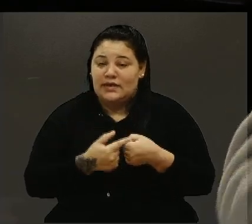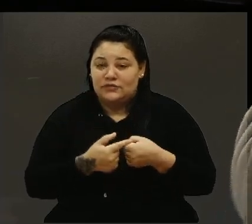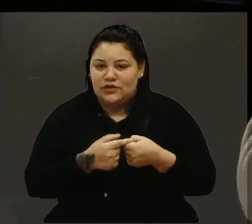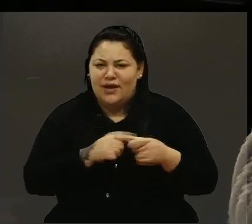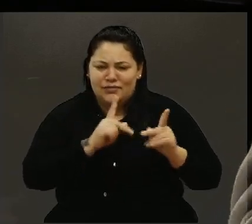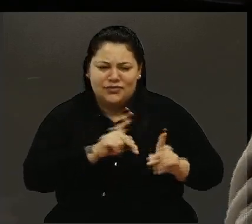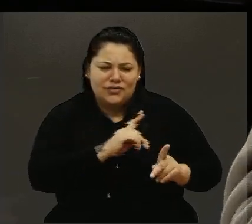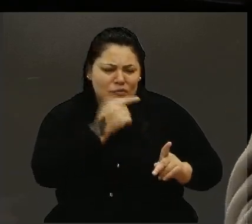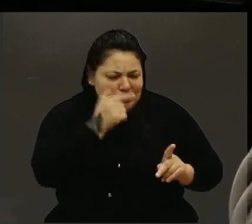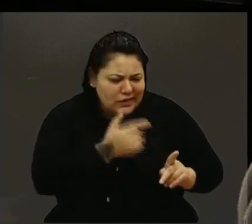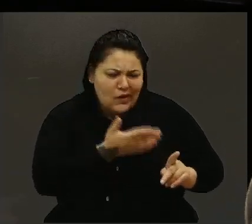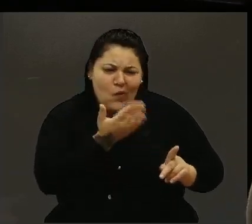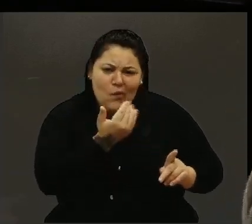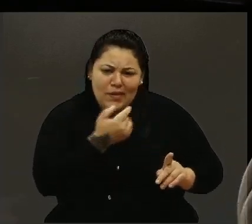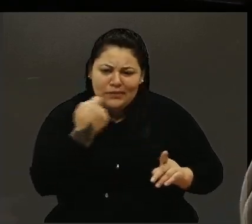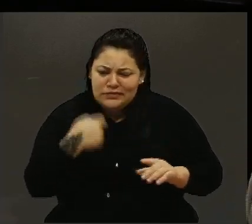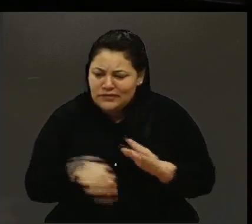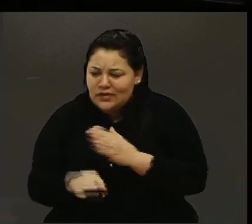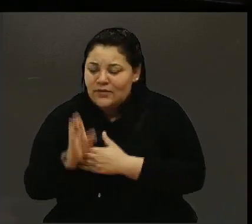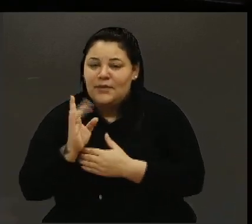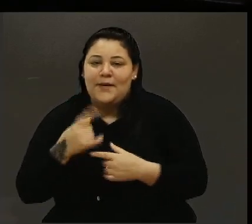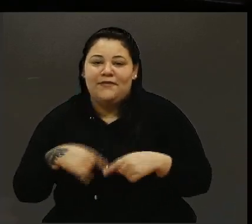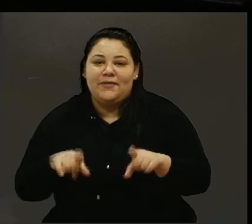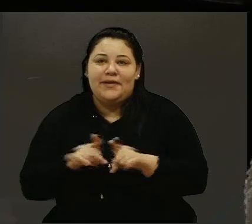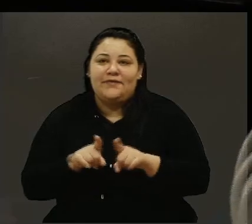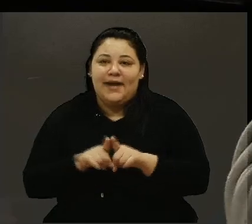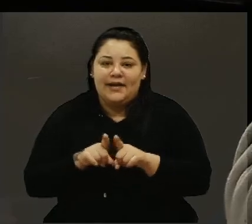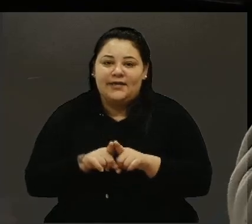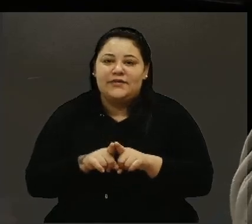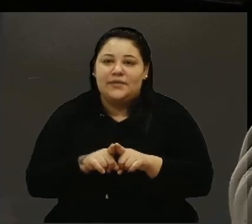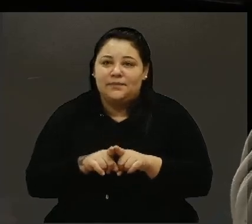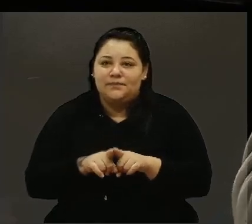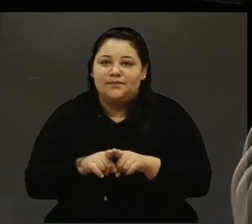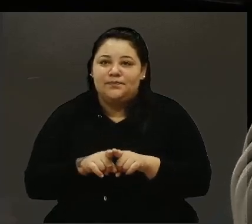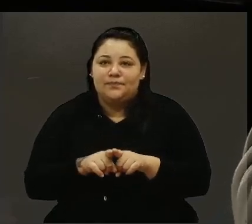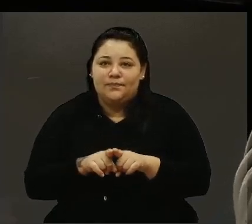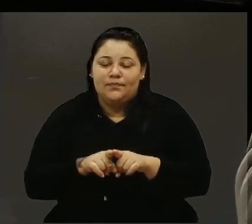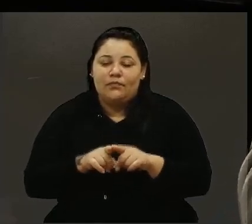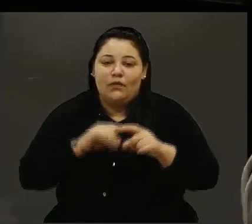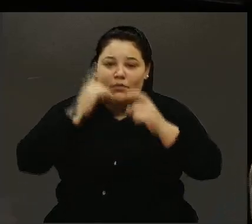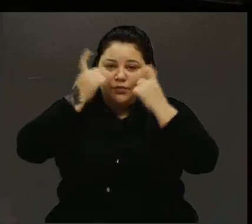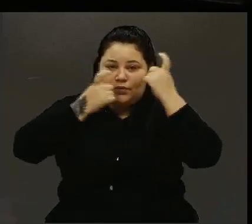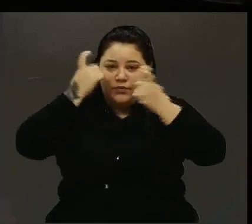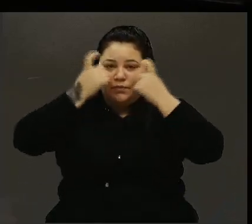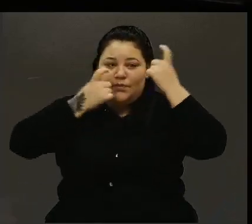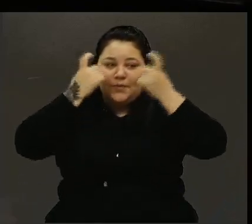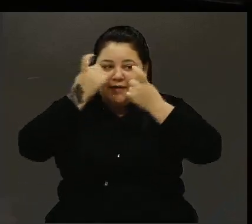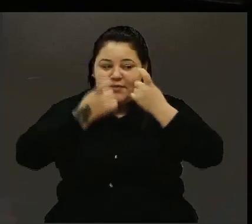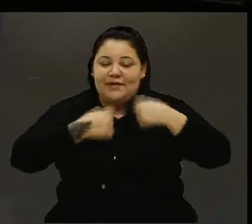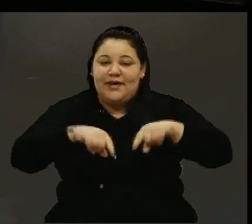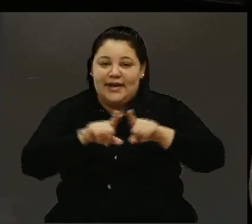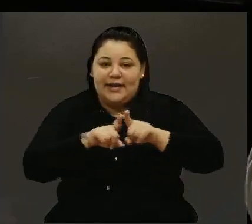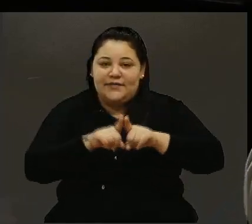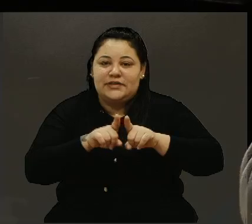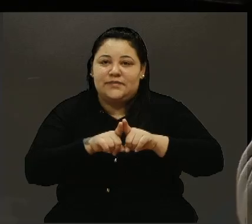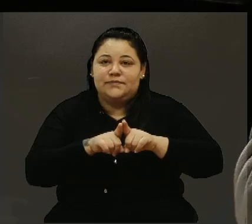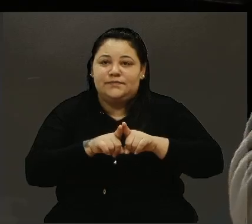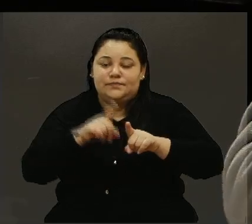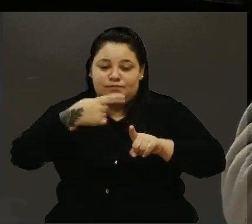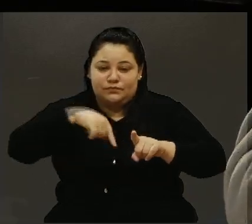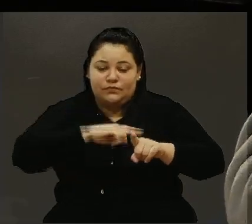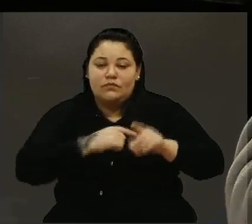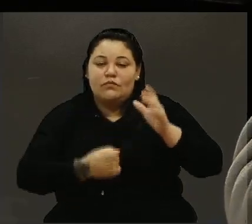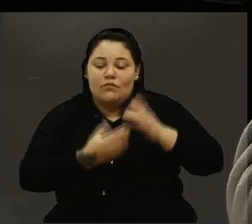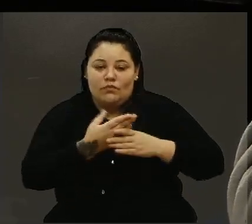tem que se deslocar em outro local para realizar a perícia. Então, é uma preocupação que nós temos, vamos votar de forma favorável à